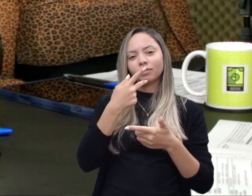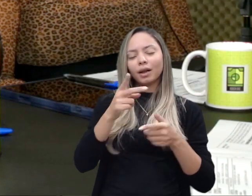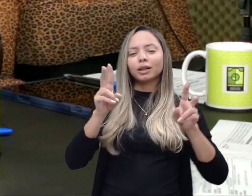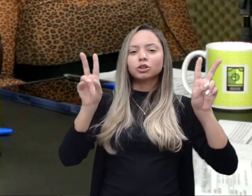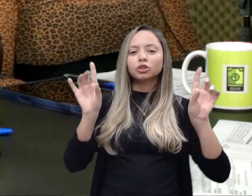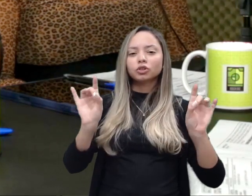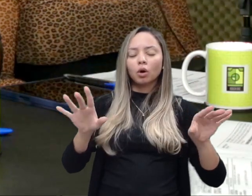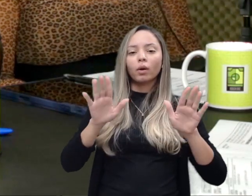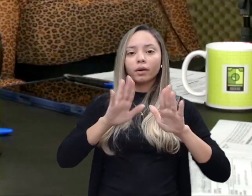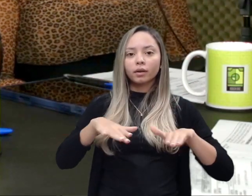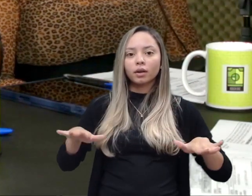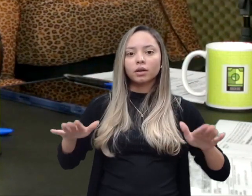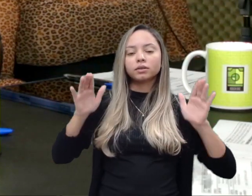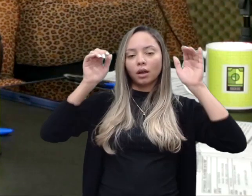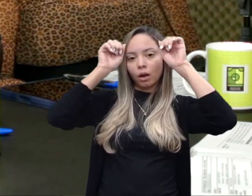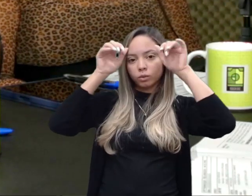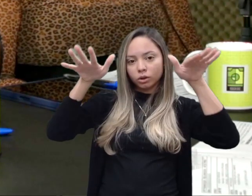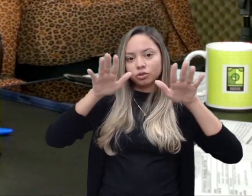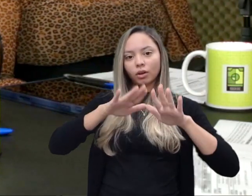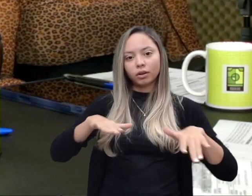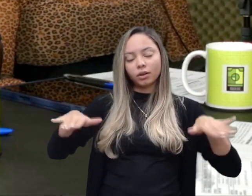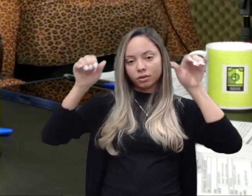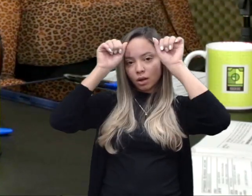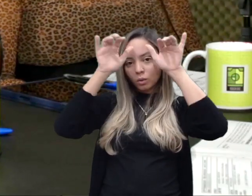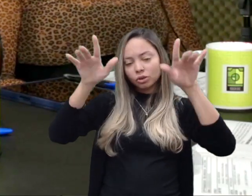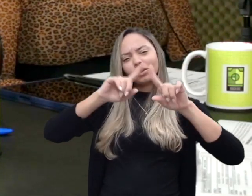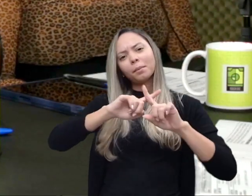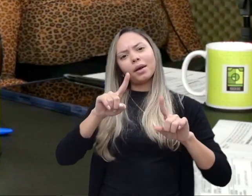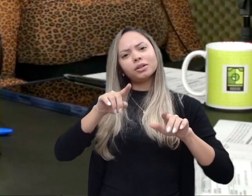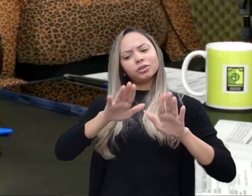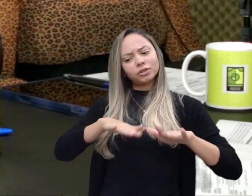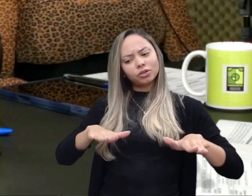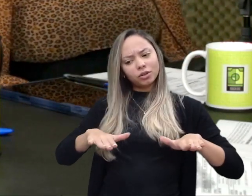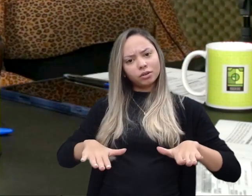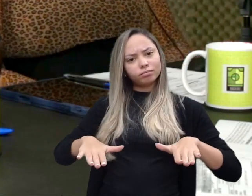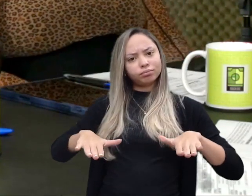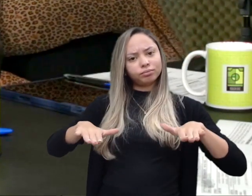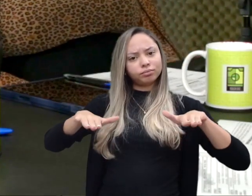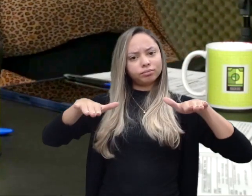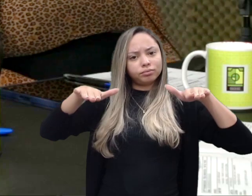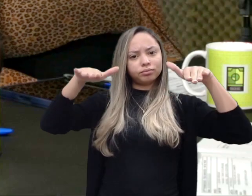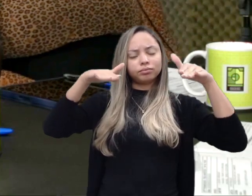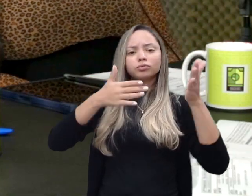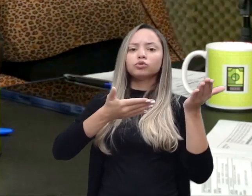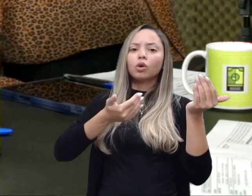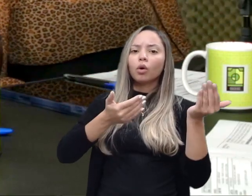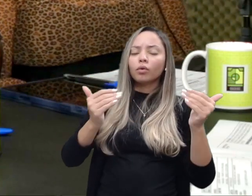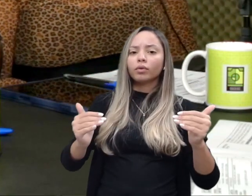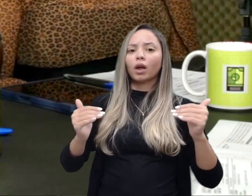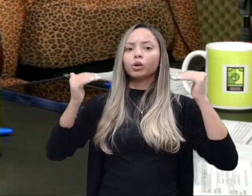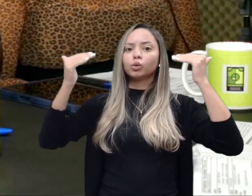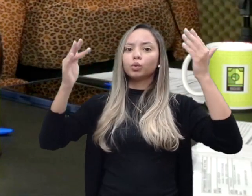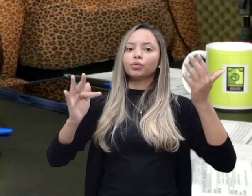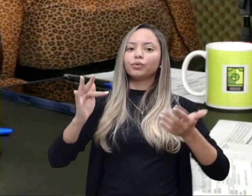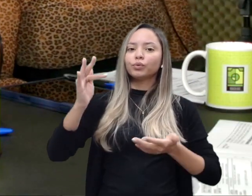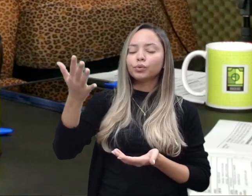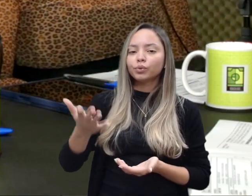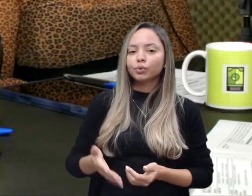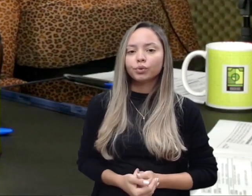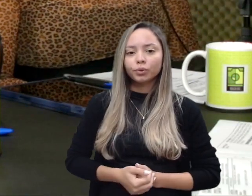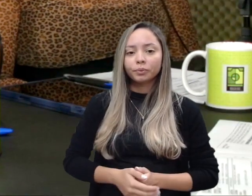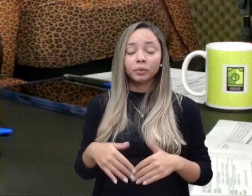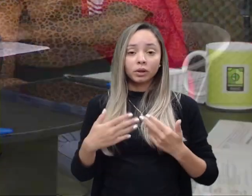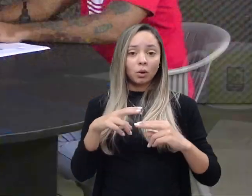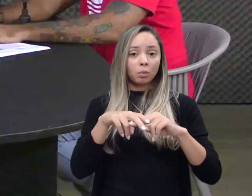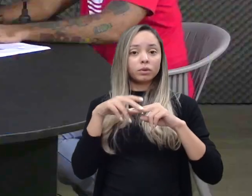essas crianças estão crescendo, se tornando jovens, Sim, sim. né, e adultos, então tem um movimento importante. Sim, exato. Exatamente, tem um movimento importante.